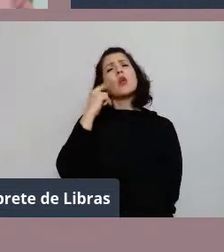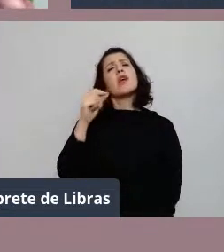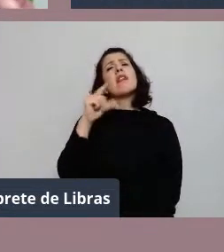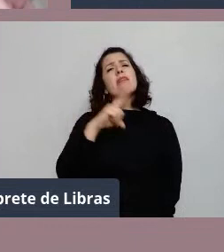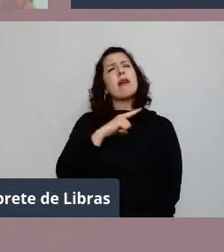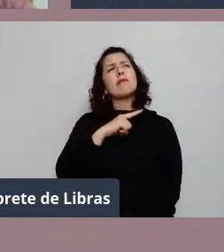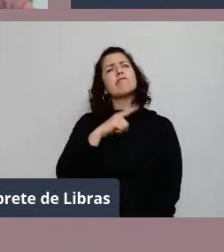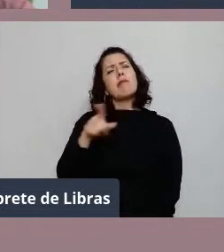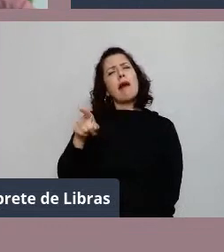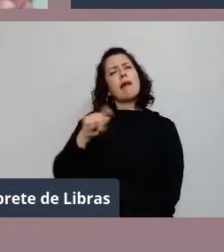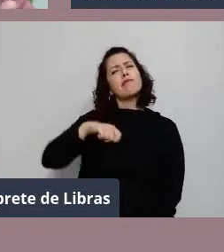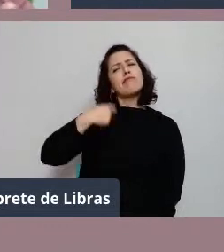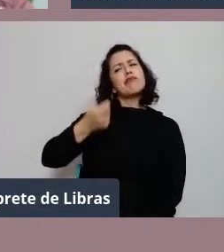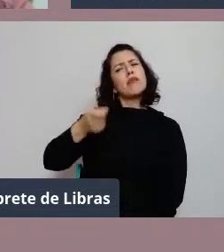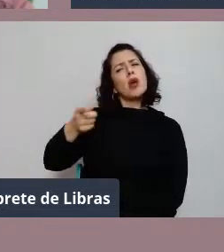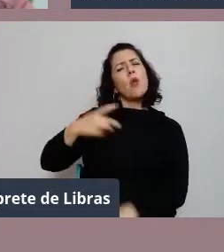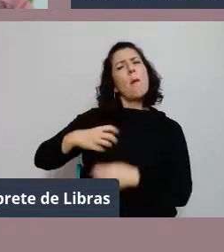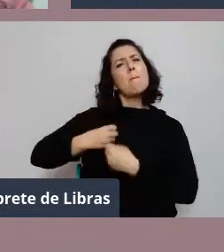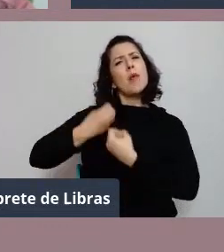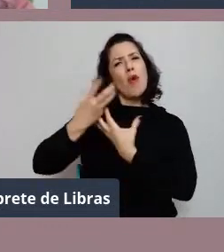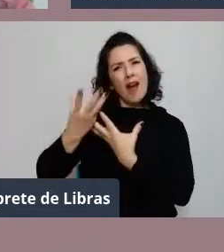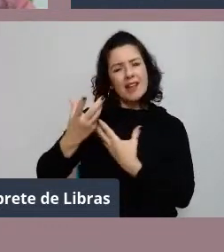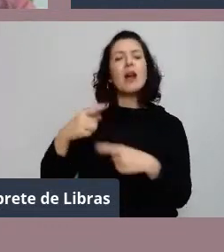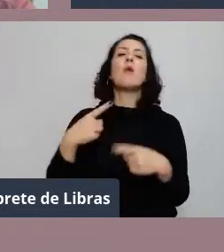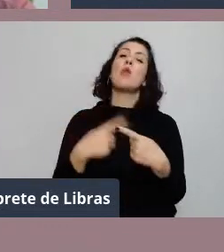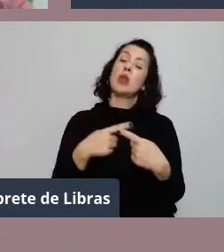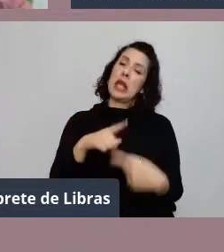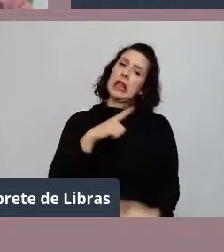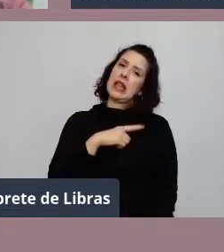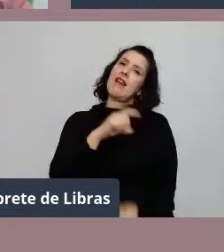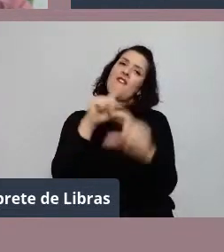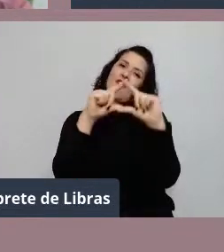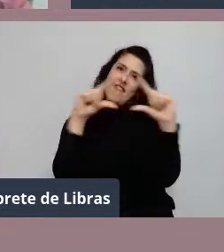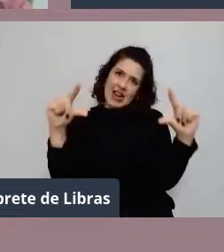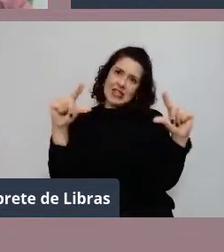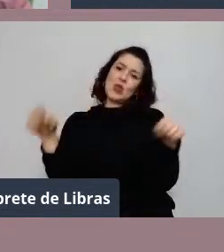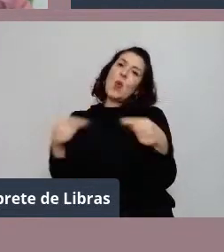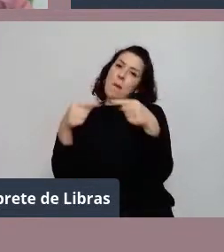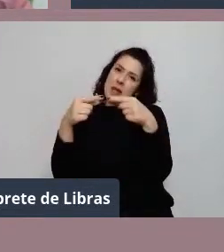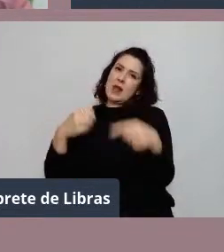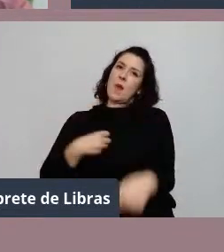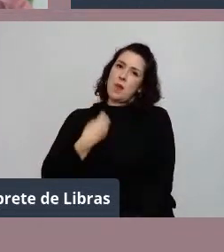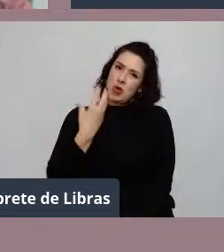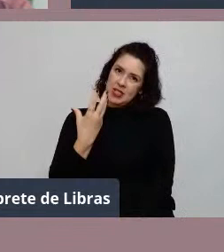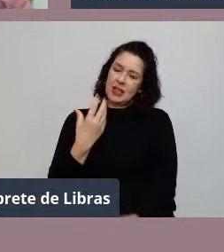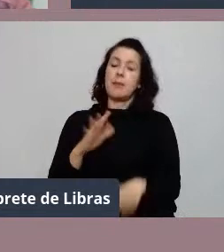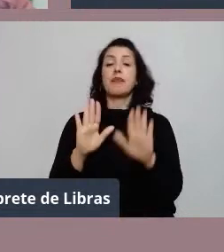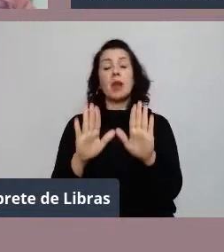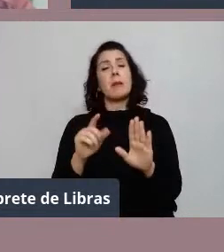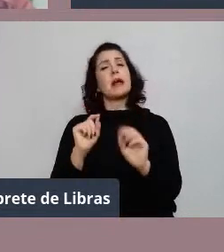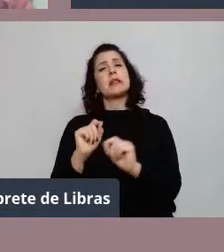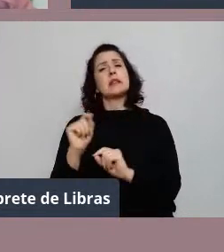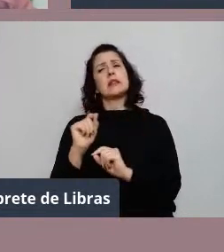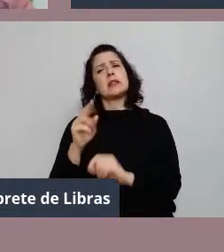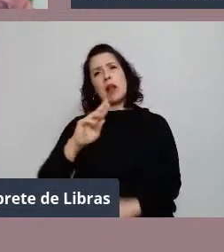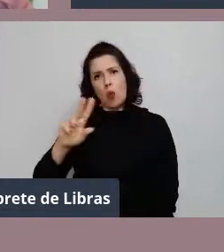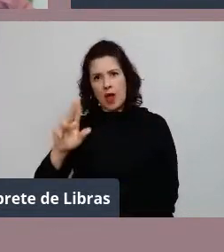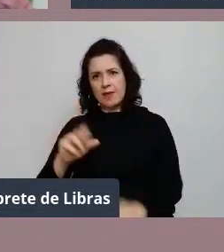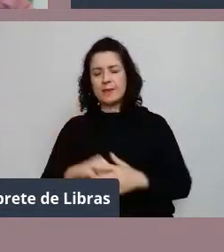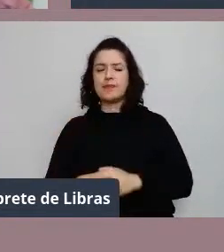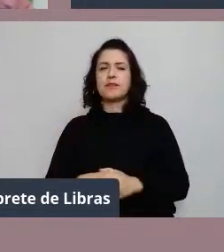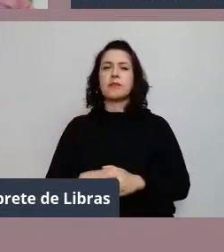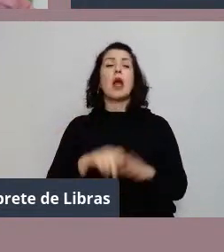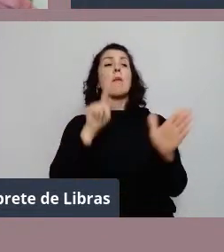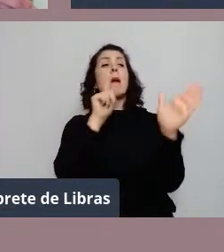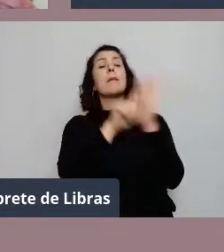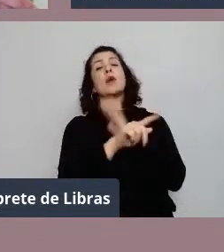de poeta, assim, embora não seja. E aí, eu queria muito fazer uma pergunta para Elisama. Não vamos